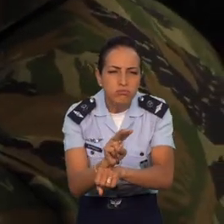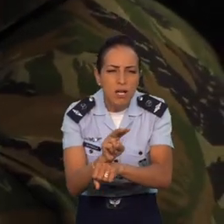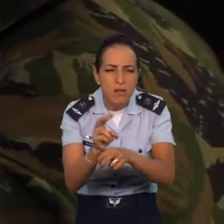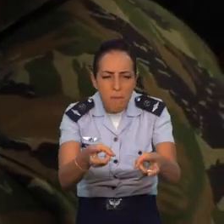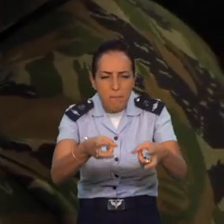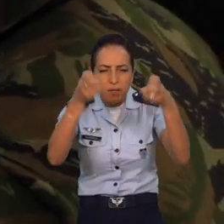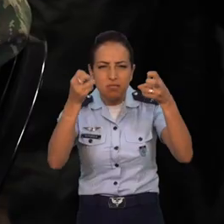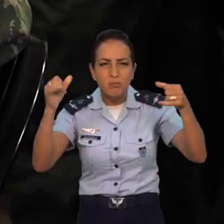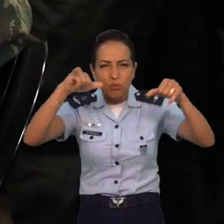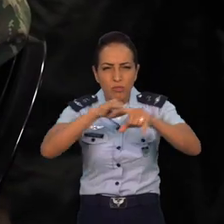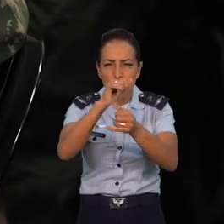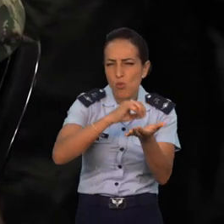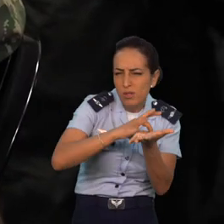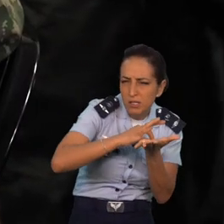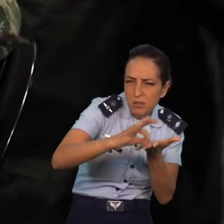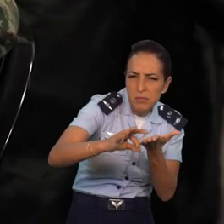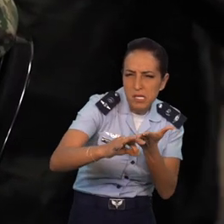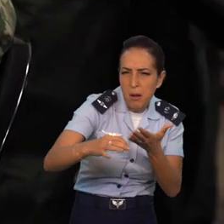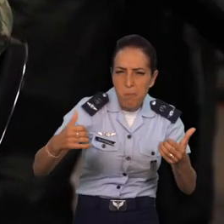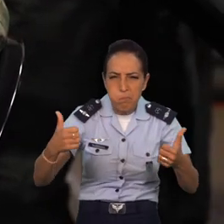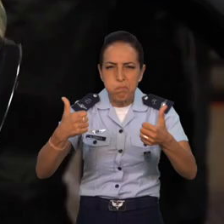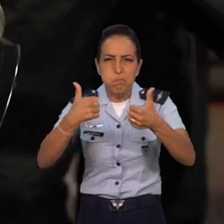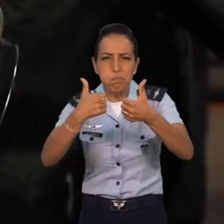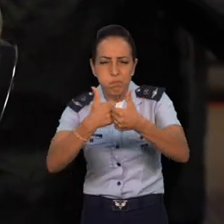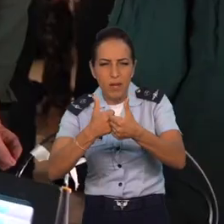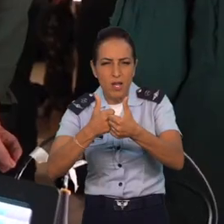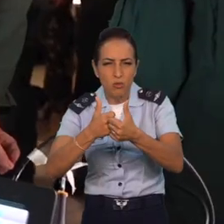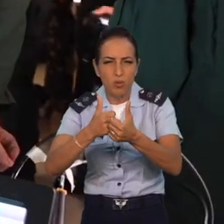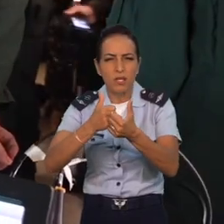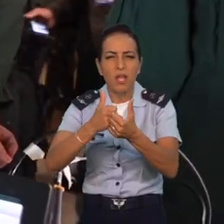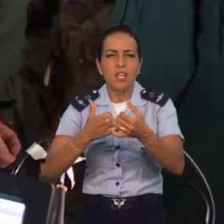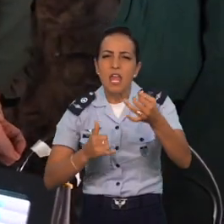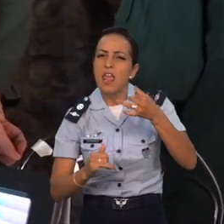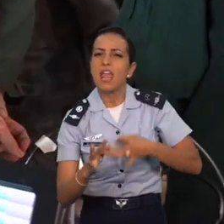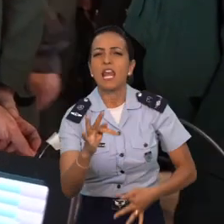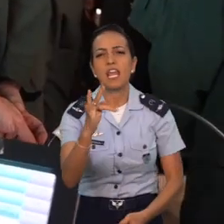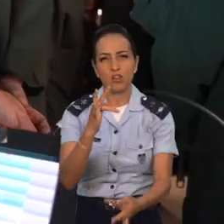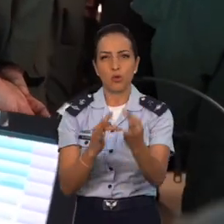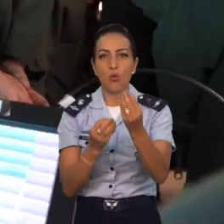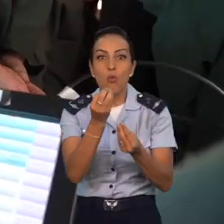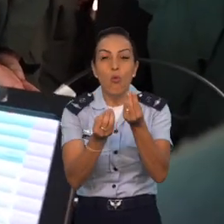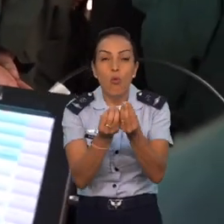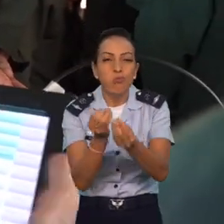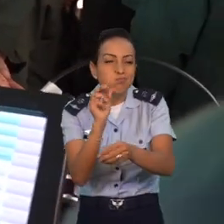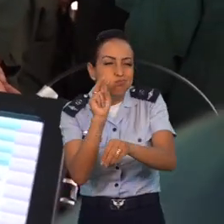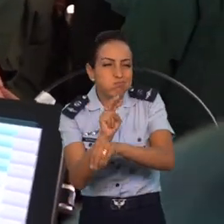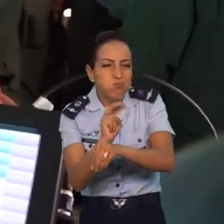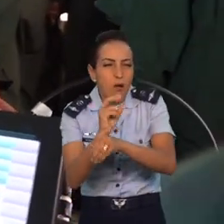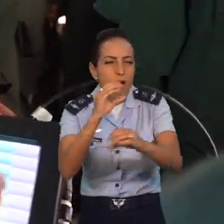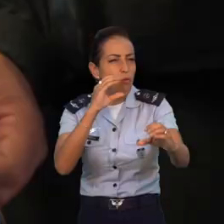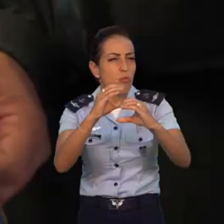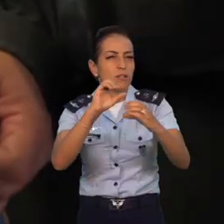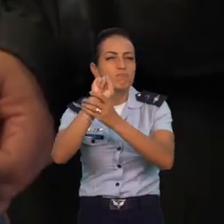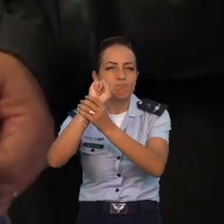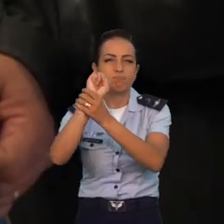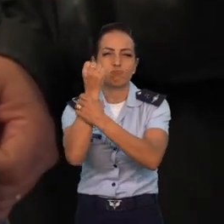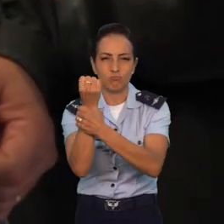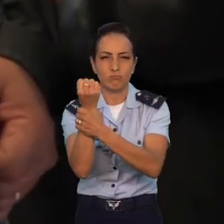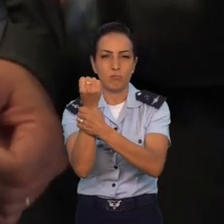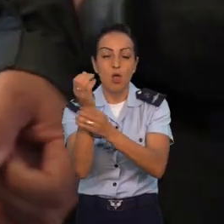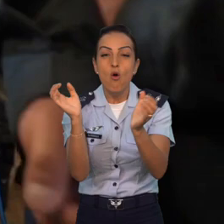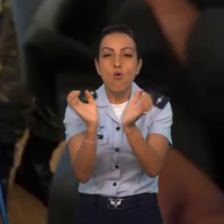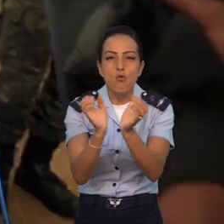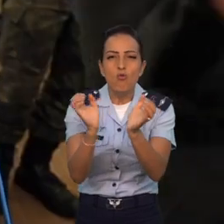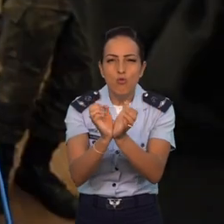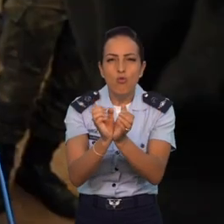capacidade de identificar aeronaves inimigas em aproximação sob ataque eletrônico? Como manter as comunicações seguras